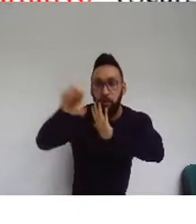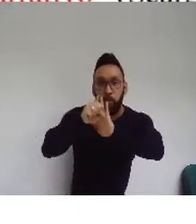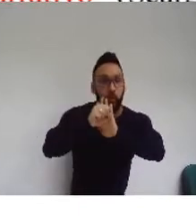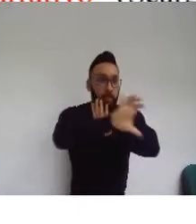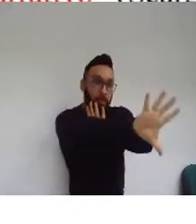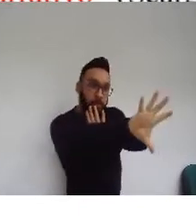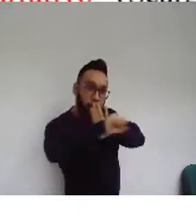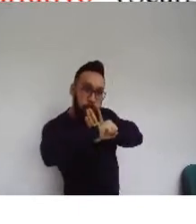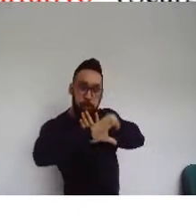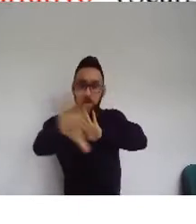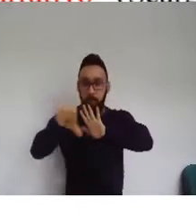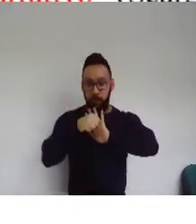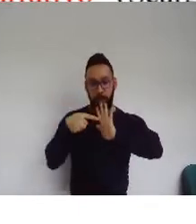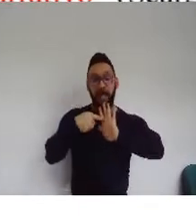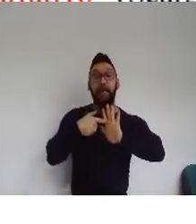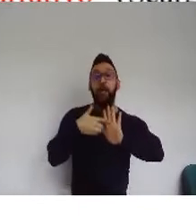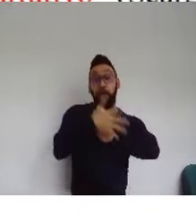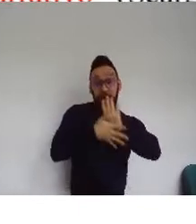as fotografias